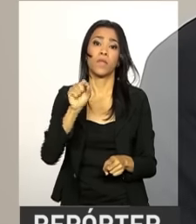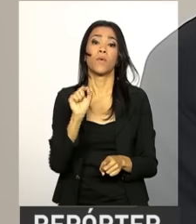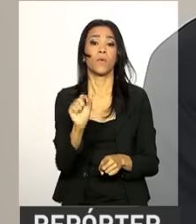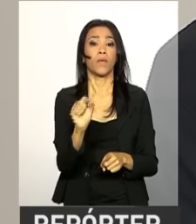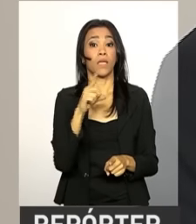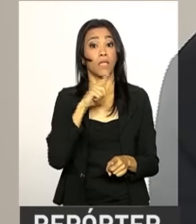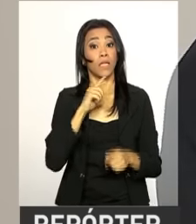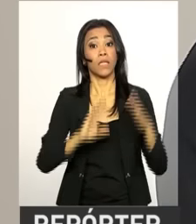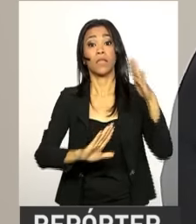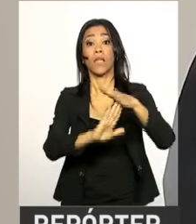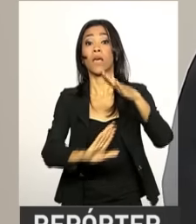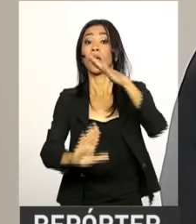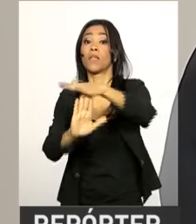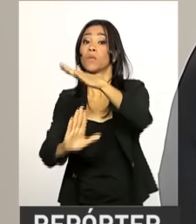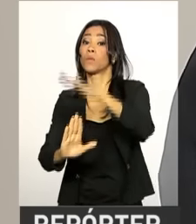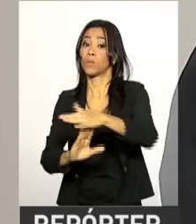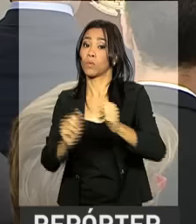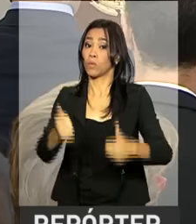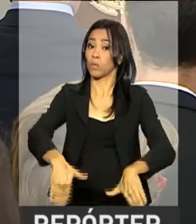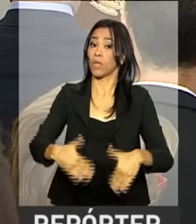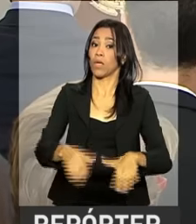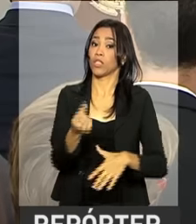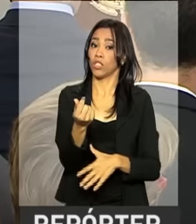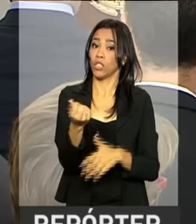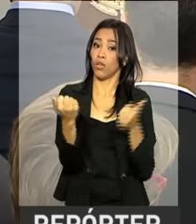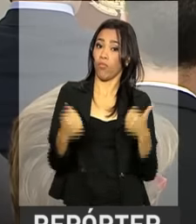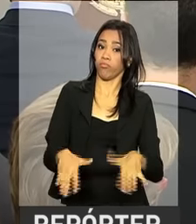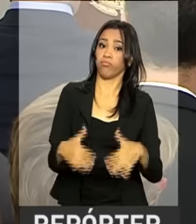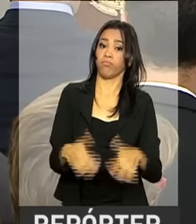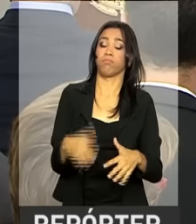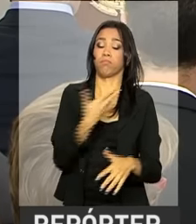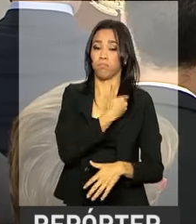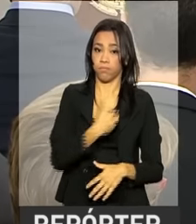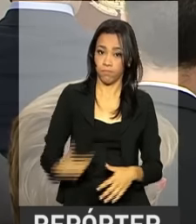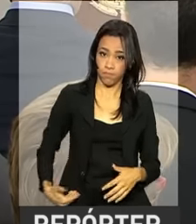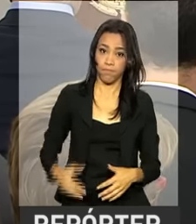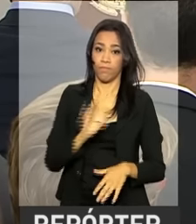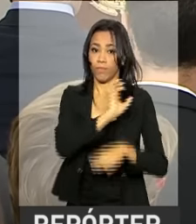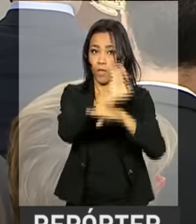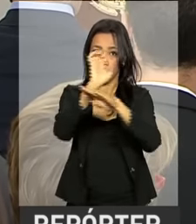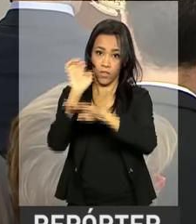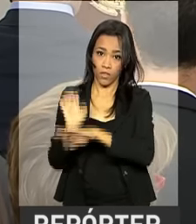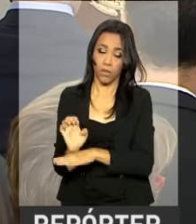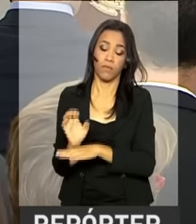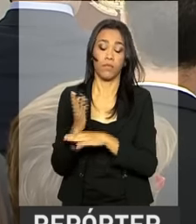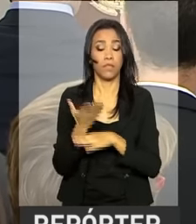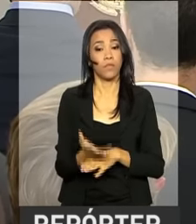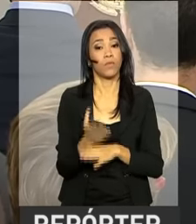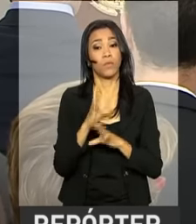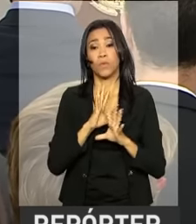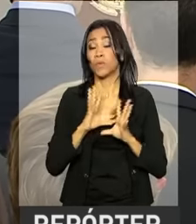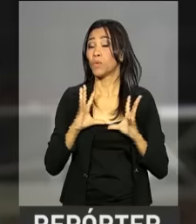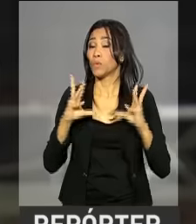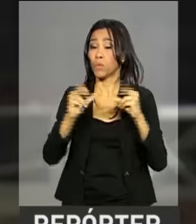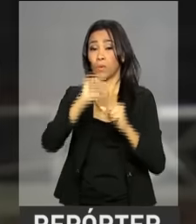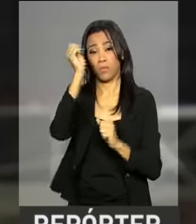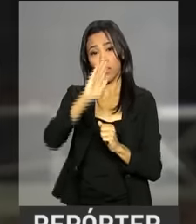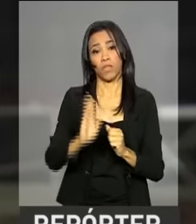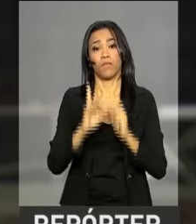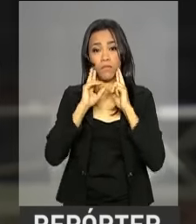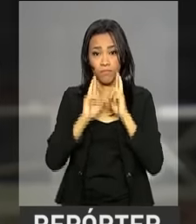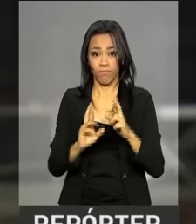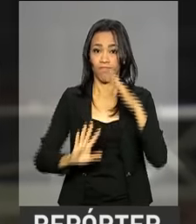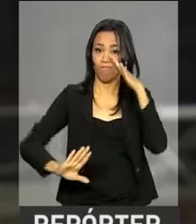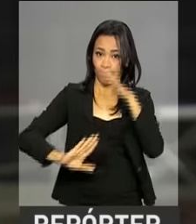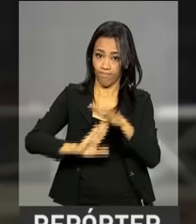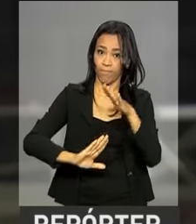um teto dos gastos públicos. Portanto, essa é uma questão que vai tomar conta, por assim dizer, da federação. As